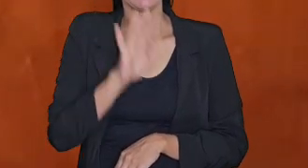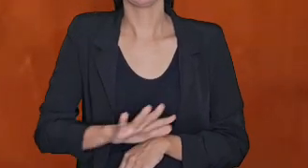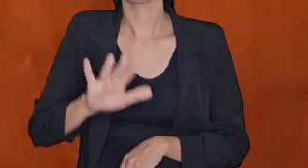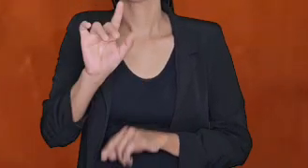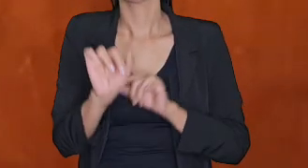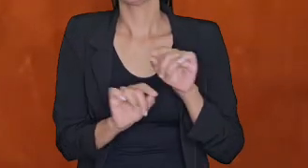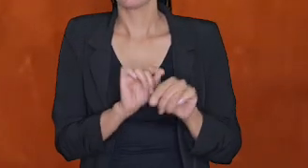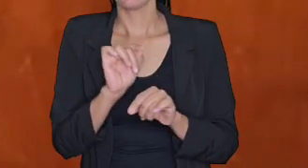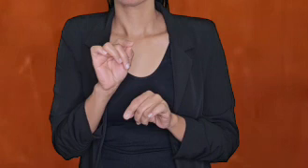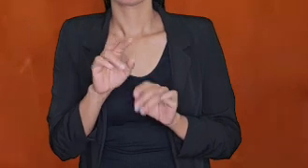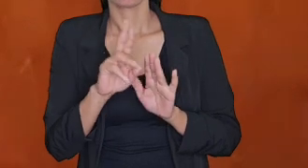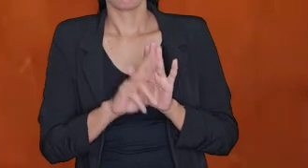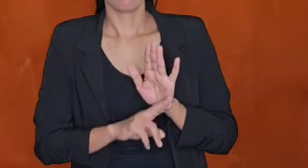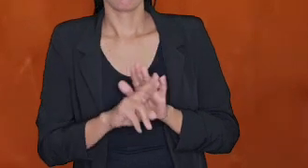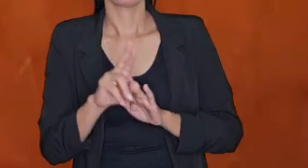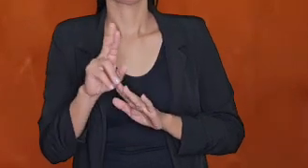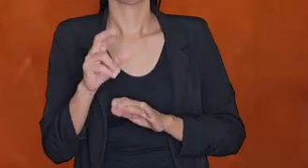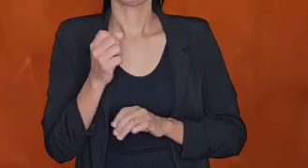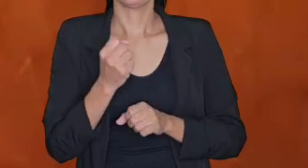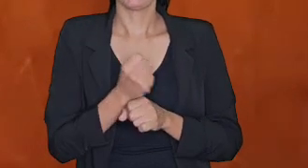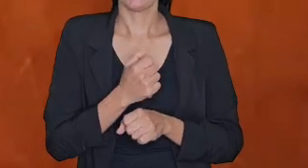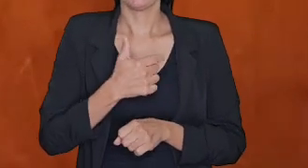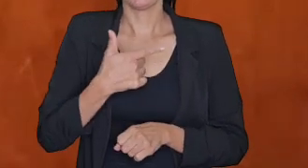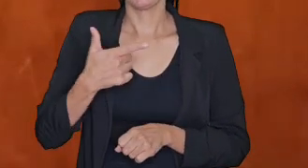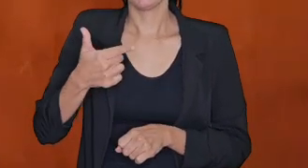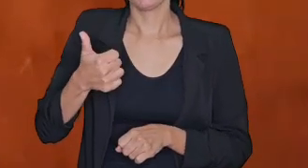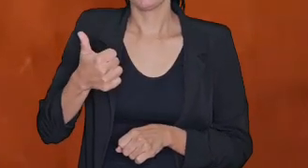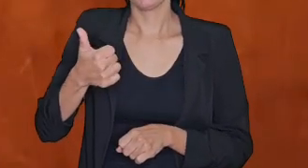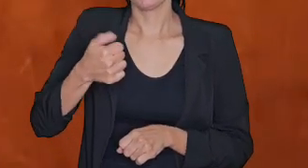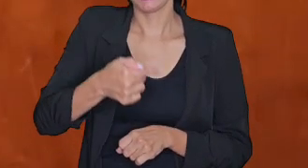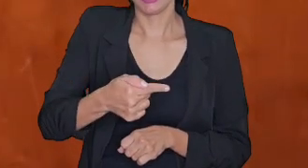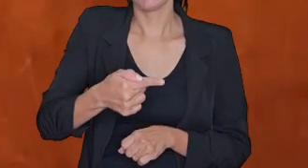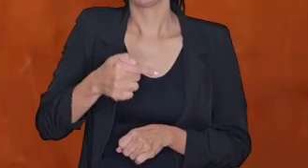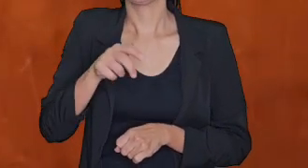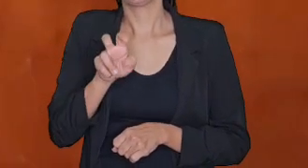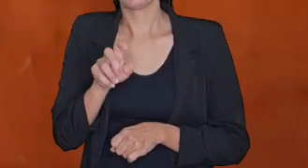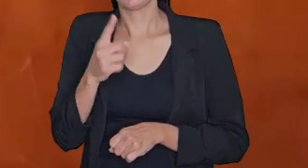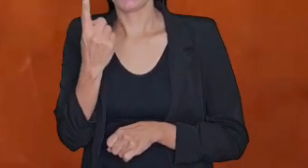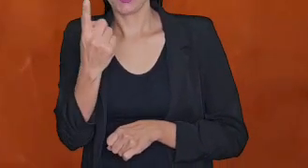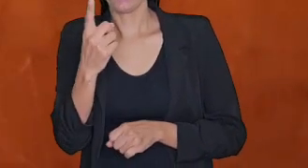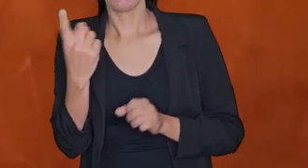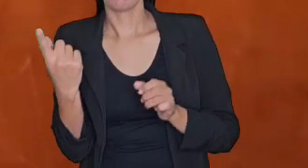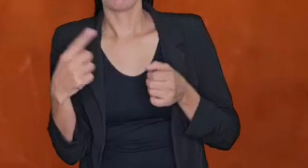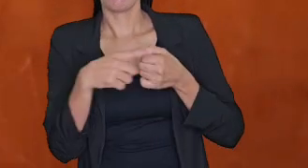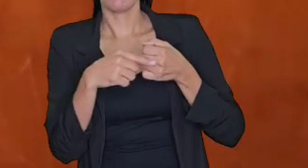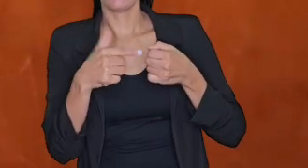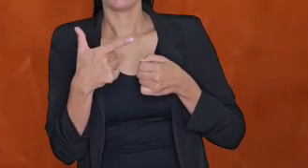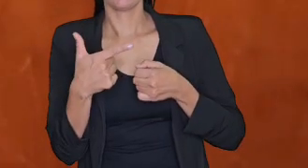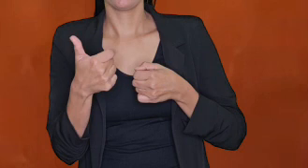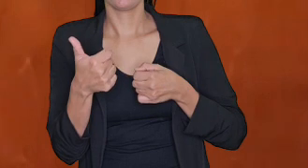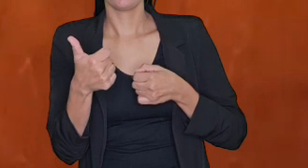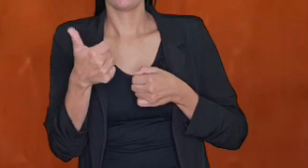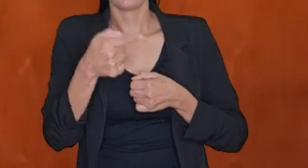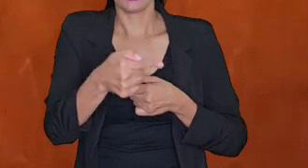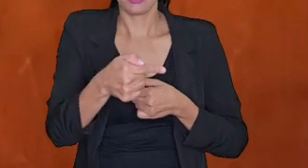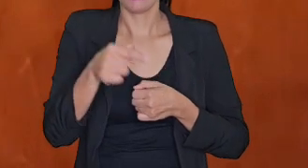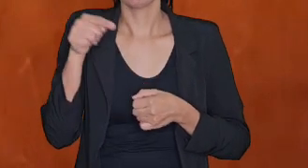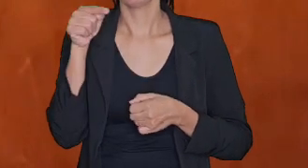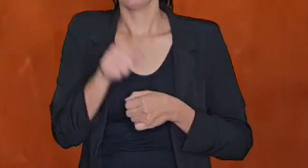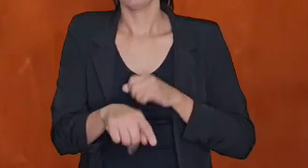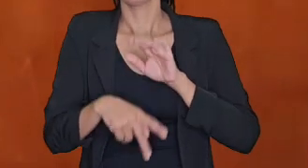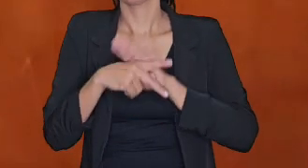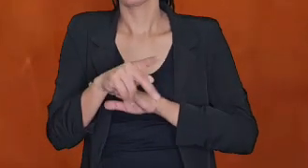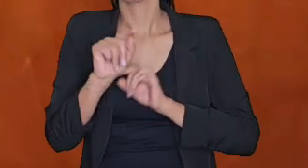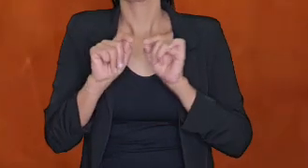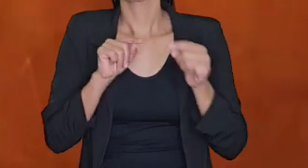Procuradoria-Geral da Fazenda Nacional, que é a instrução conjunta 1751, ela tem lá um artigo